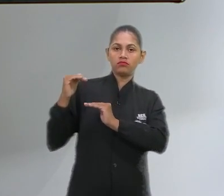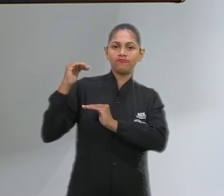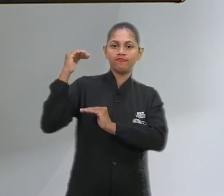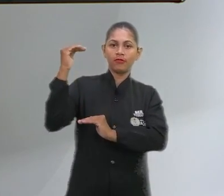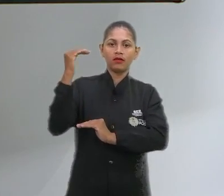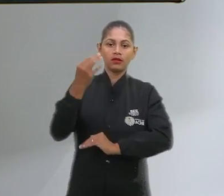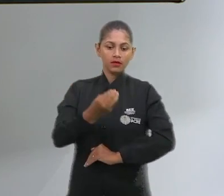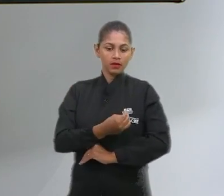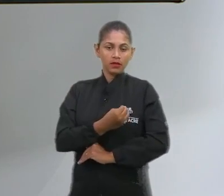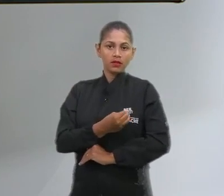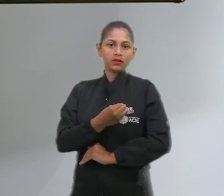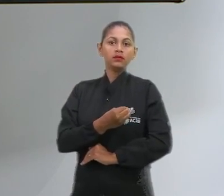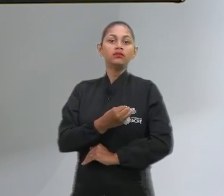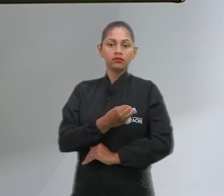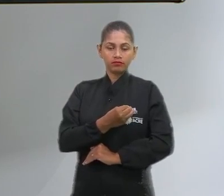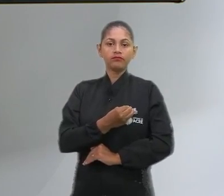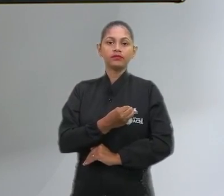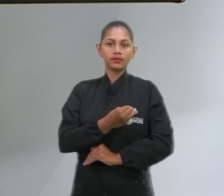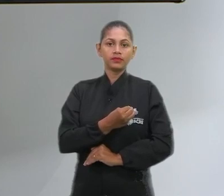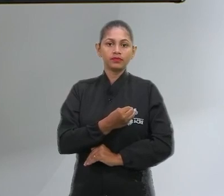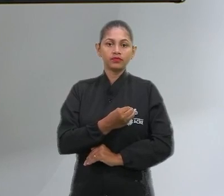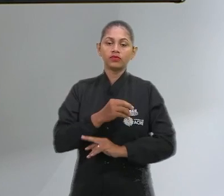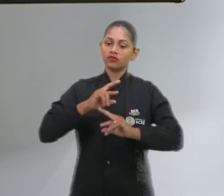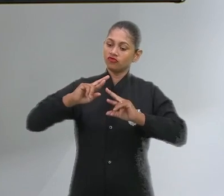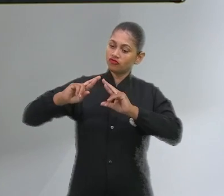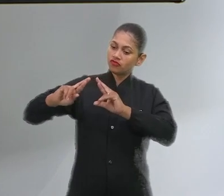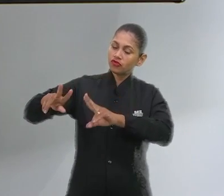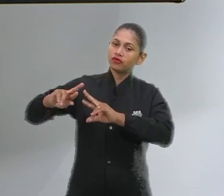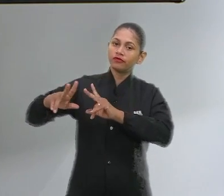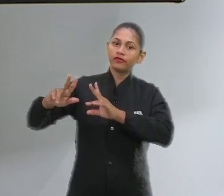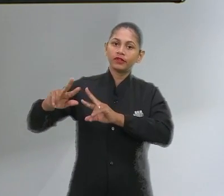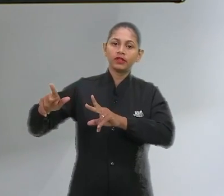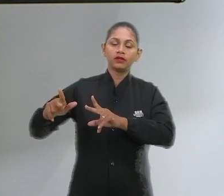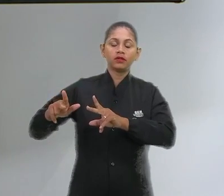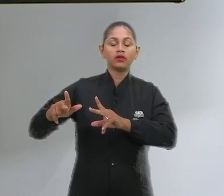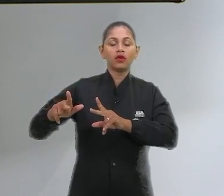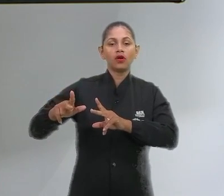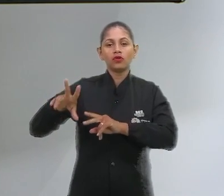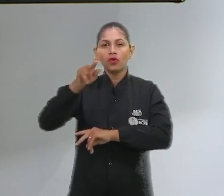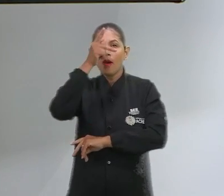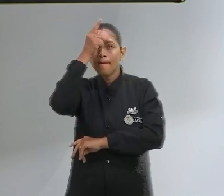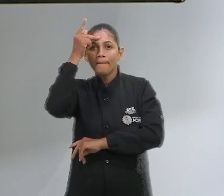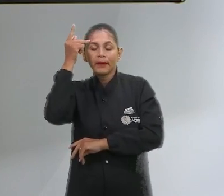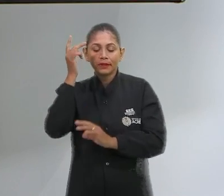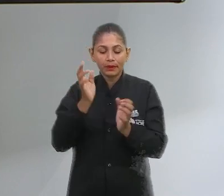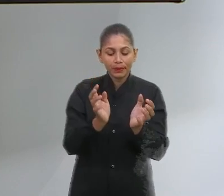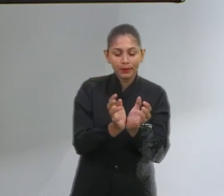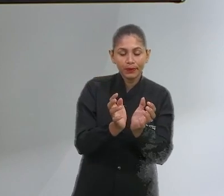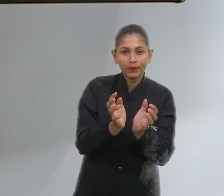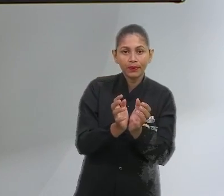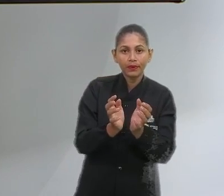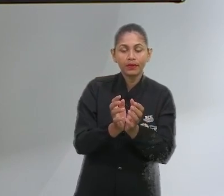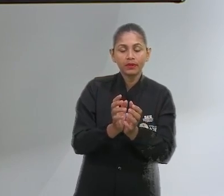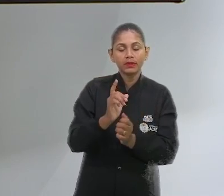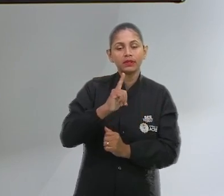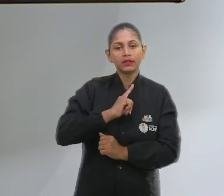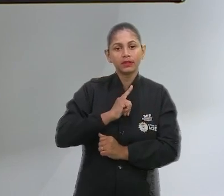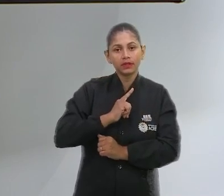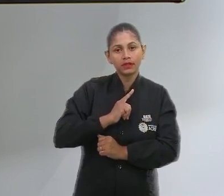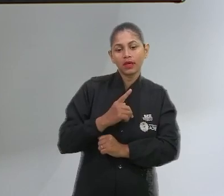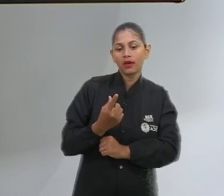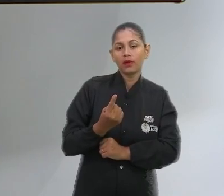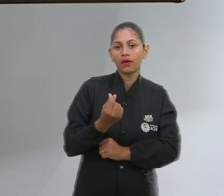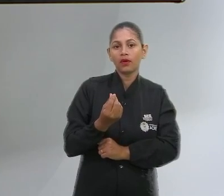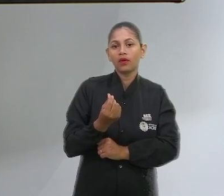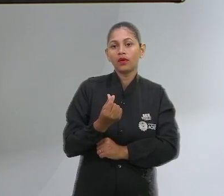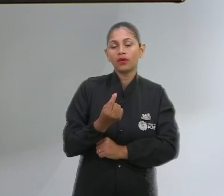condição de vida absolutamente diferenciado de uma pessoa que tem uma renda média